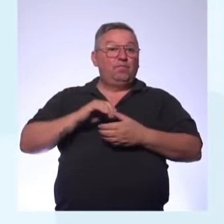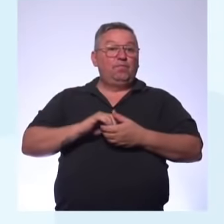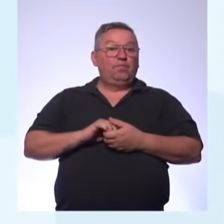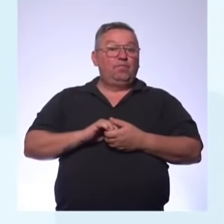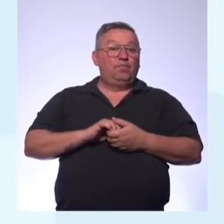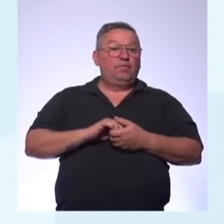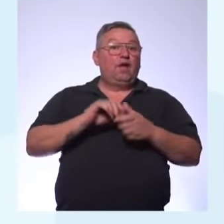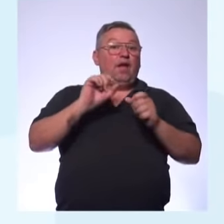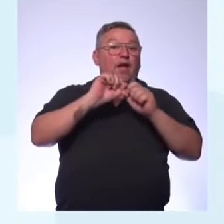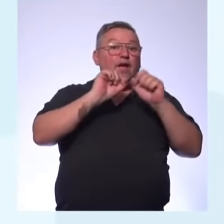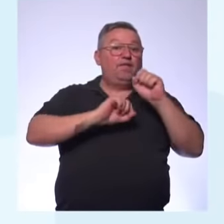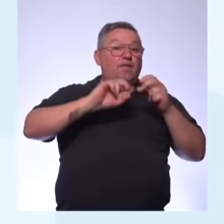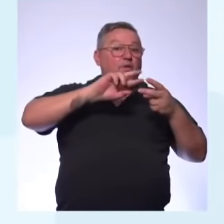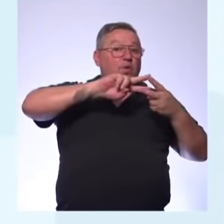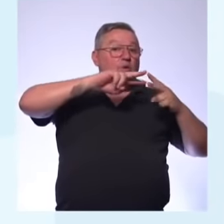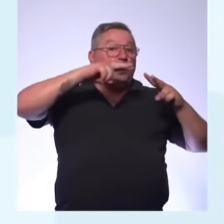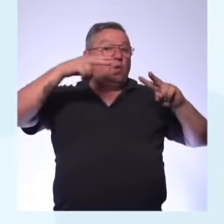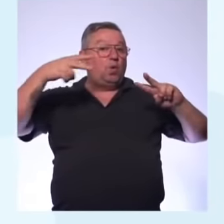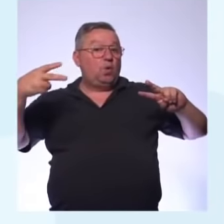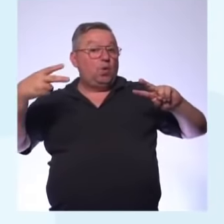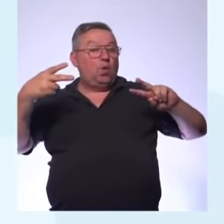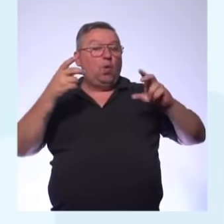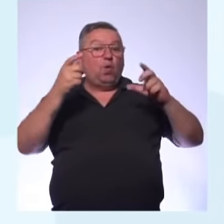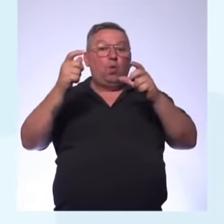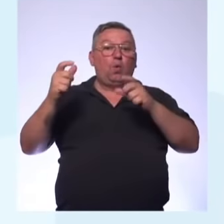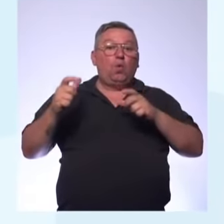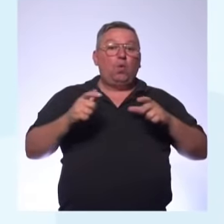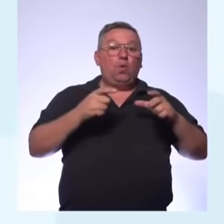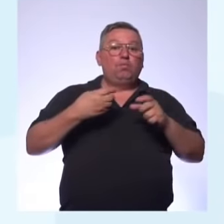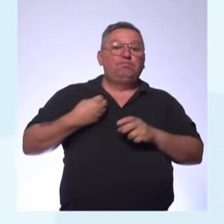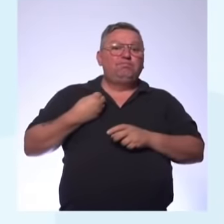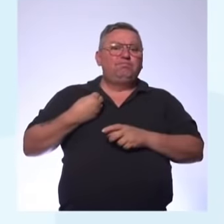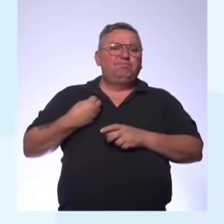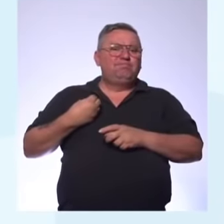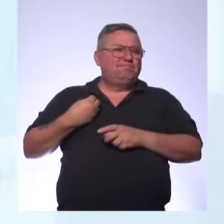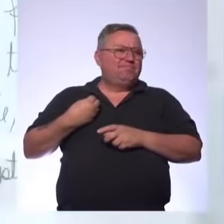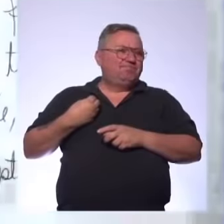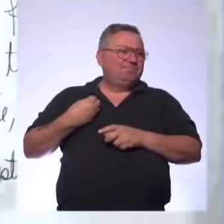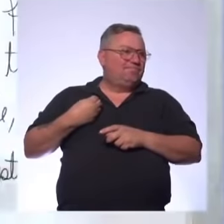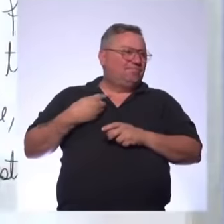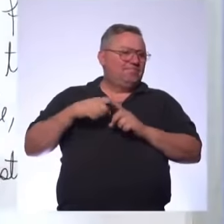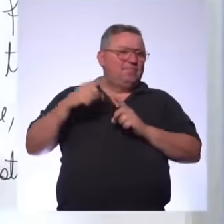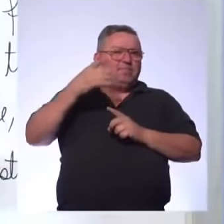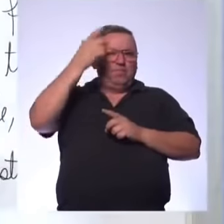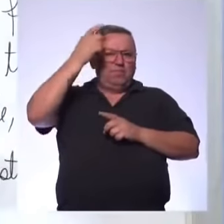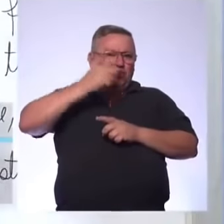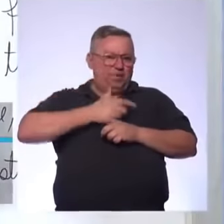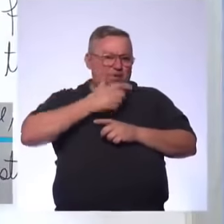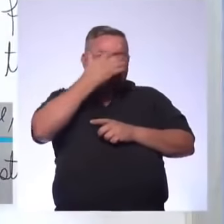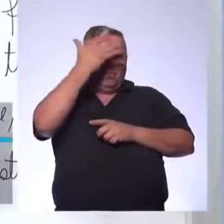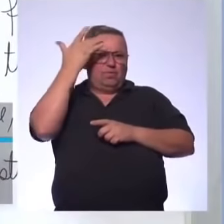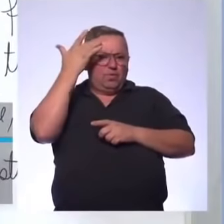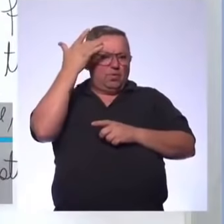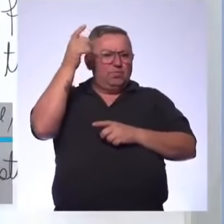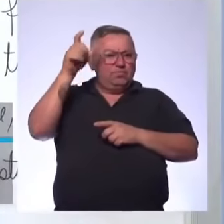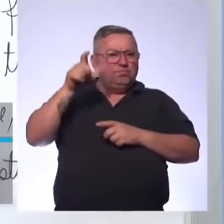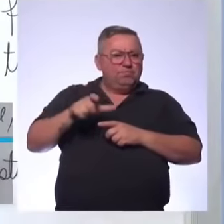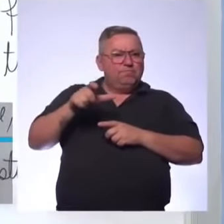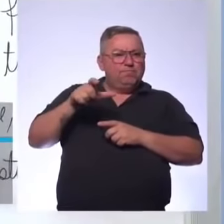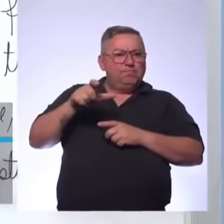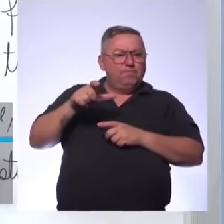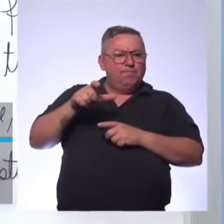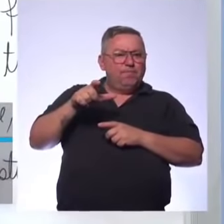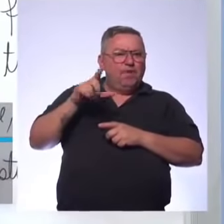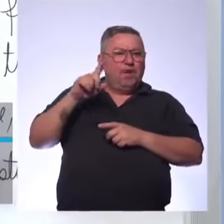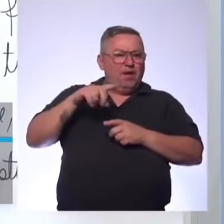são causadas pelos gêmeos um pelo meio ambiente então gente será que as personagens a personalidade os traços personalidades